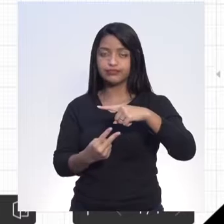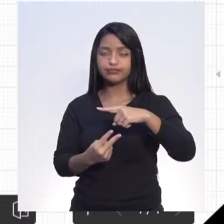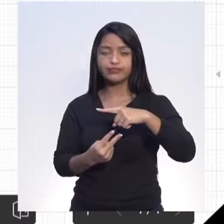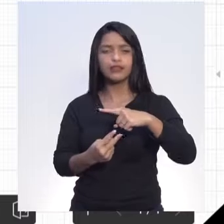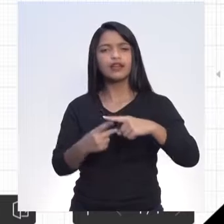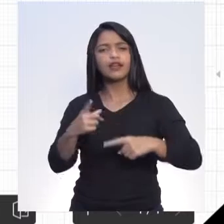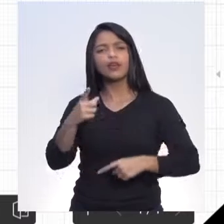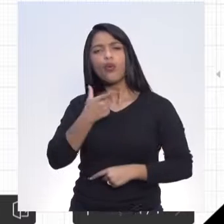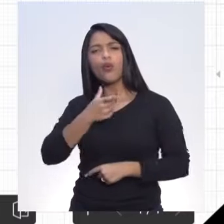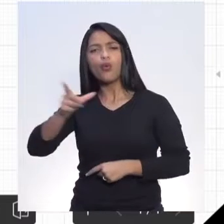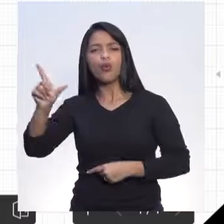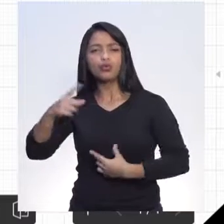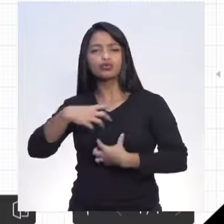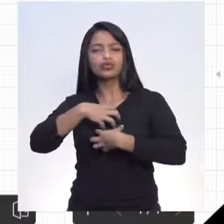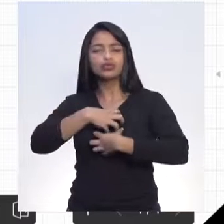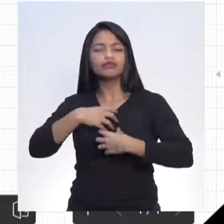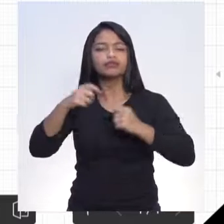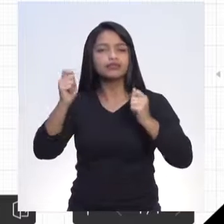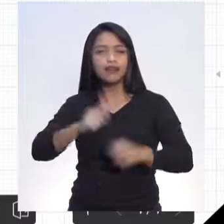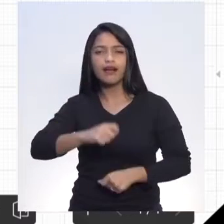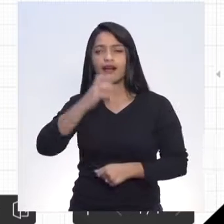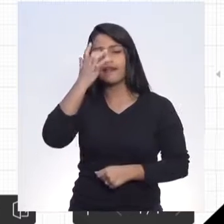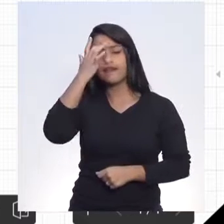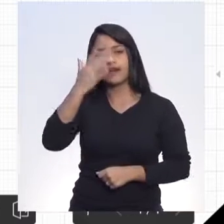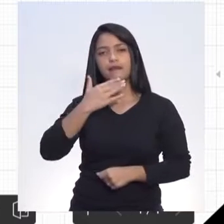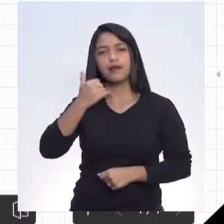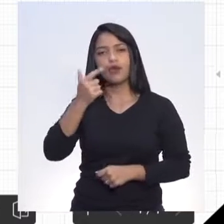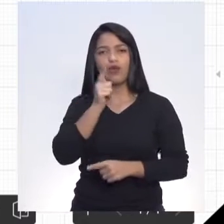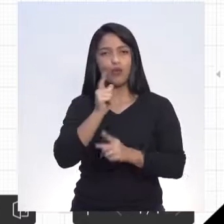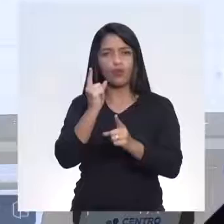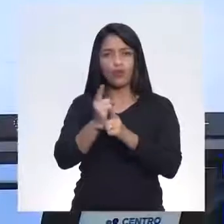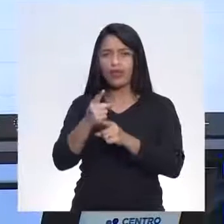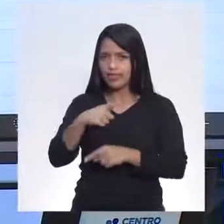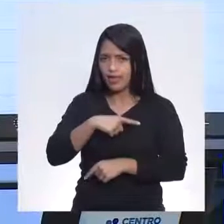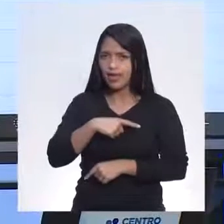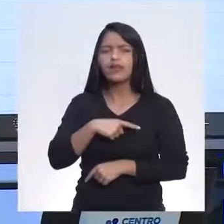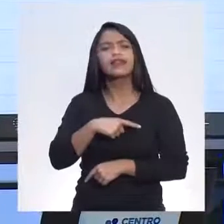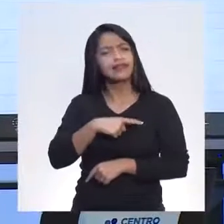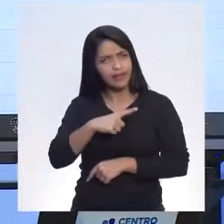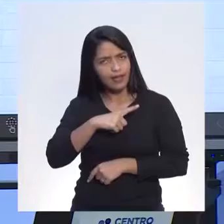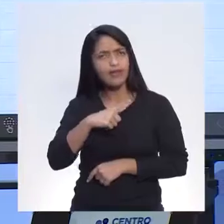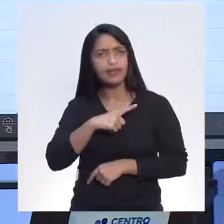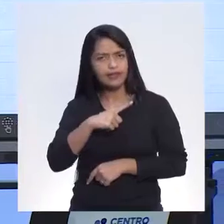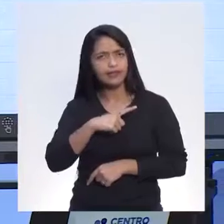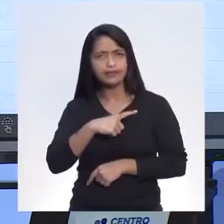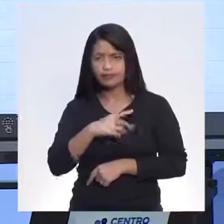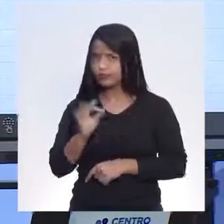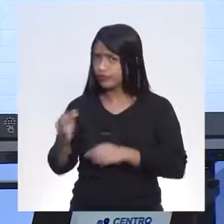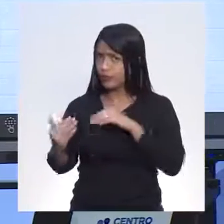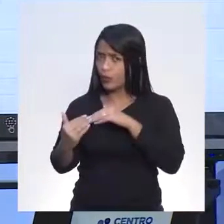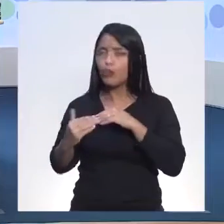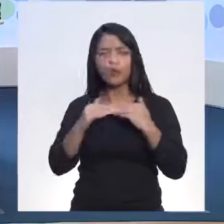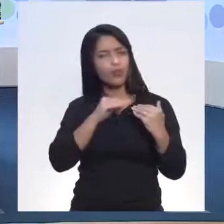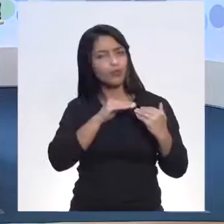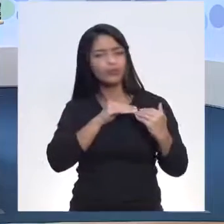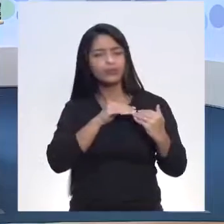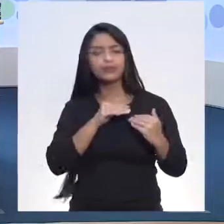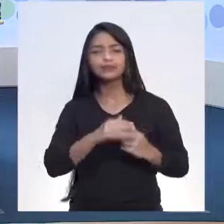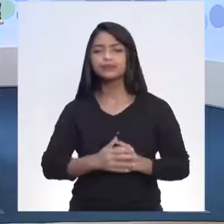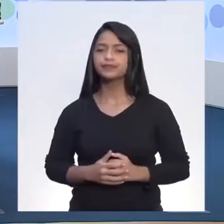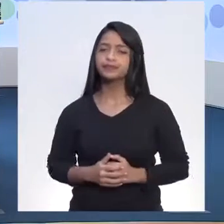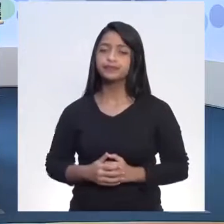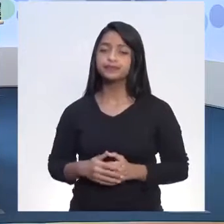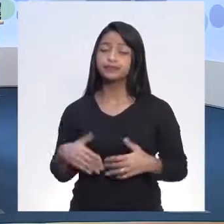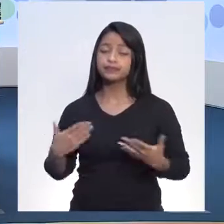mais fácil? Tem, né, Osmar? Tem algumas regrinhas aí que tem como a gente simplificar isso. Tem. E é